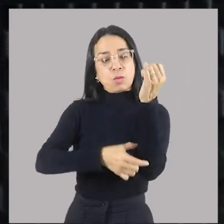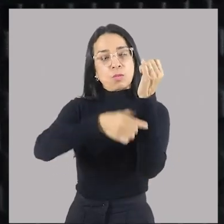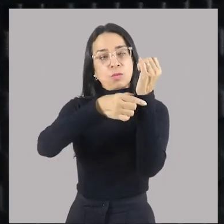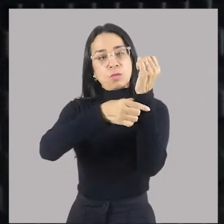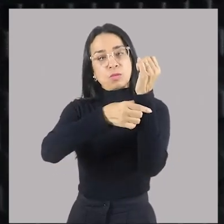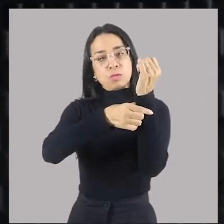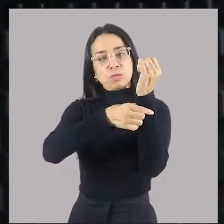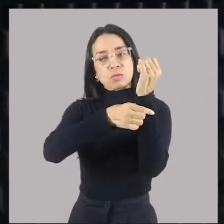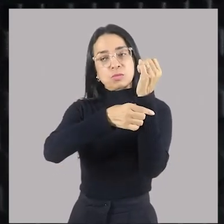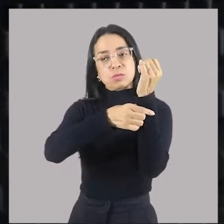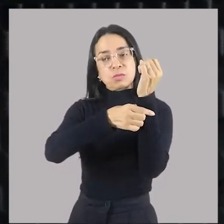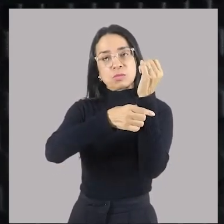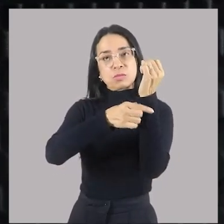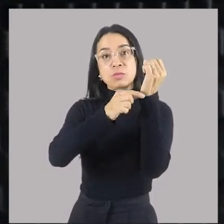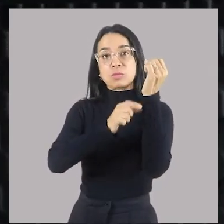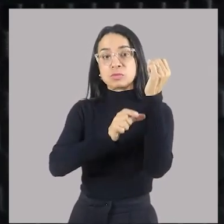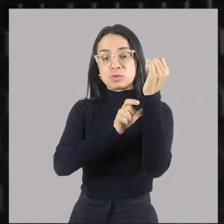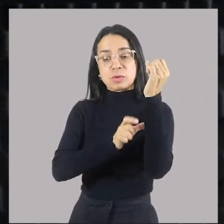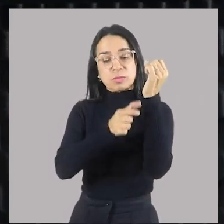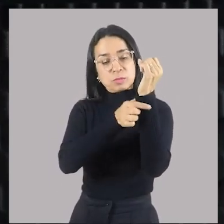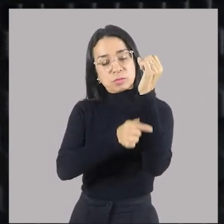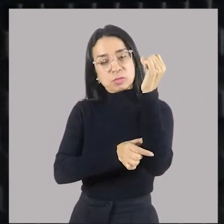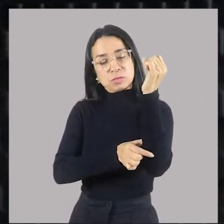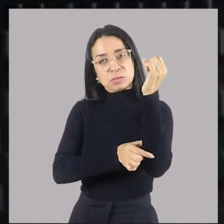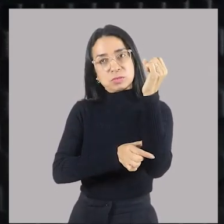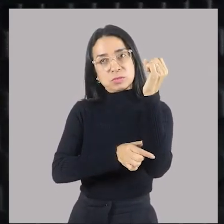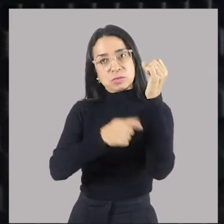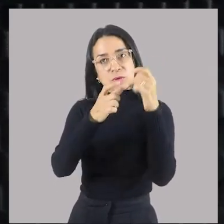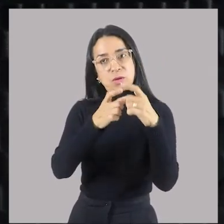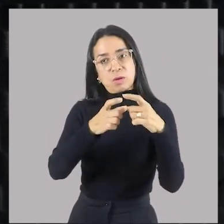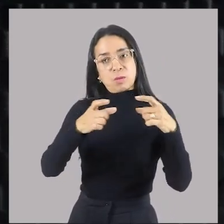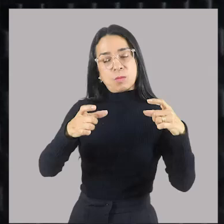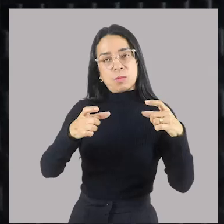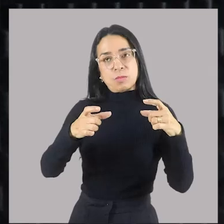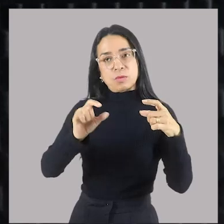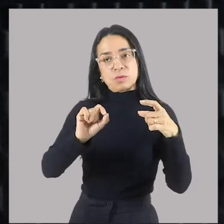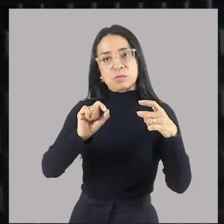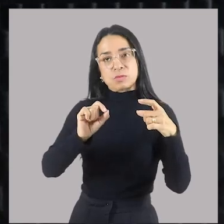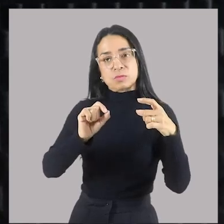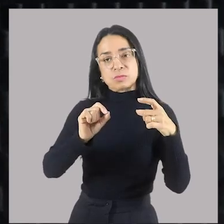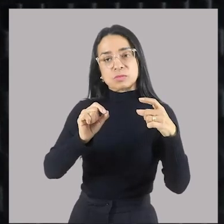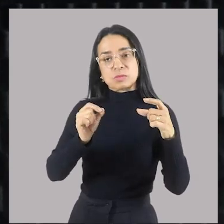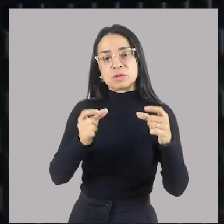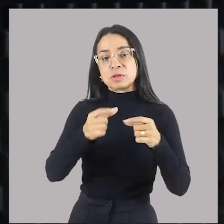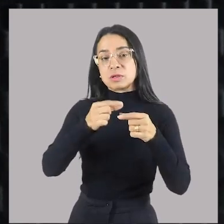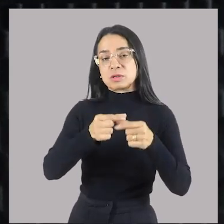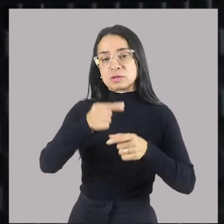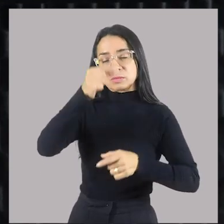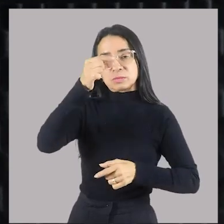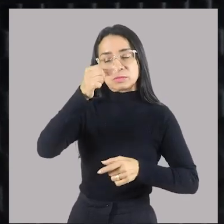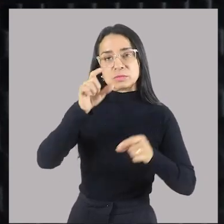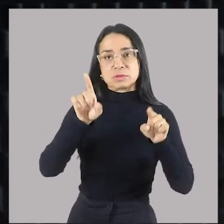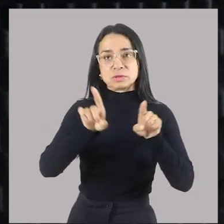o diâmetro ele é maior que a espessura